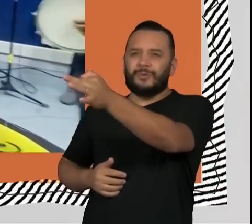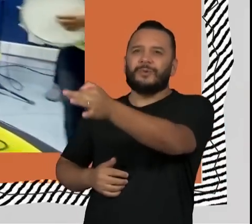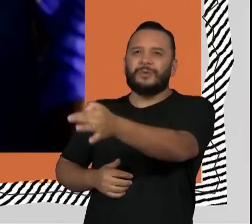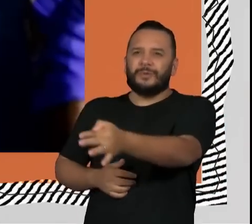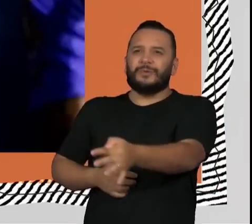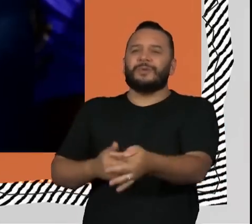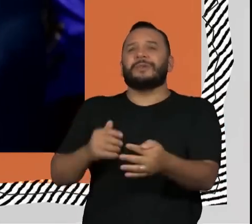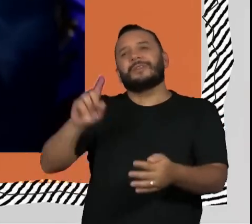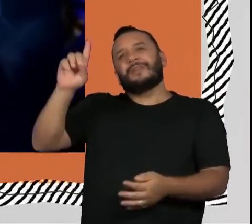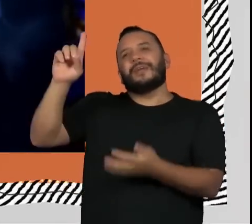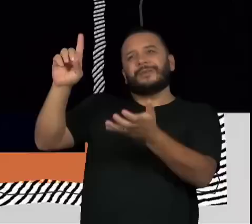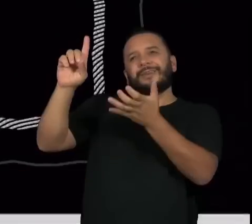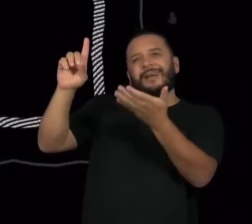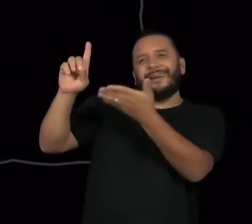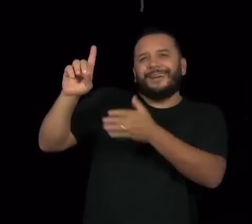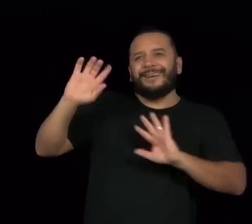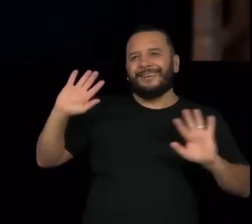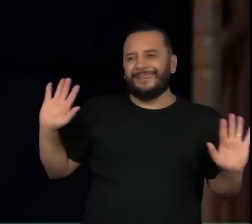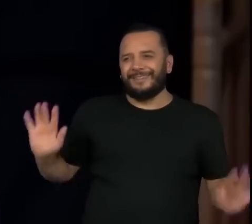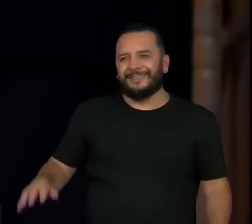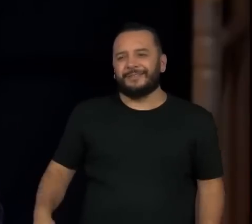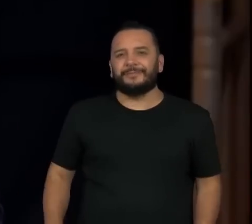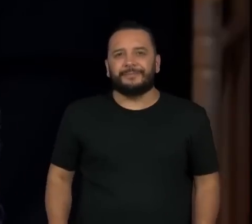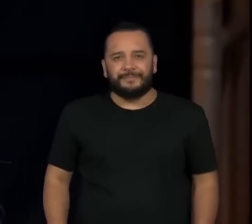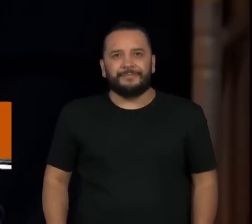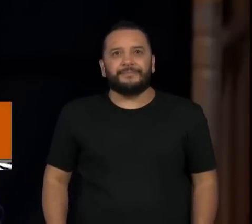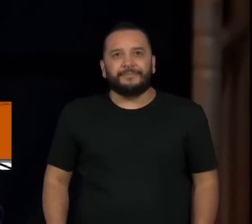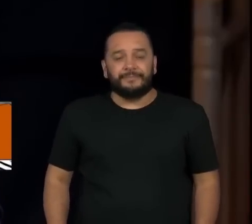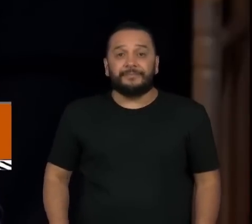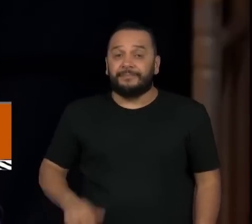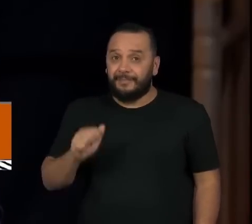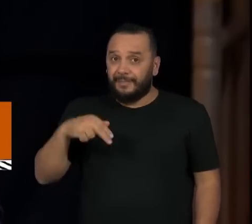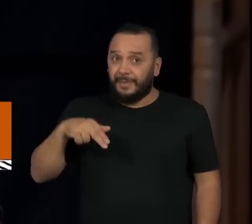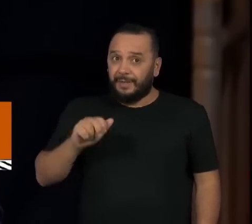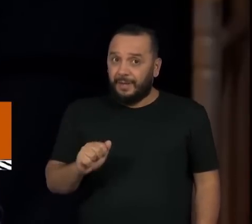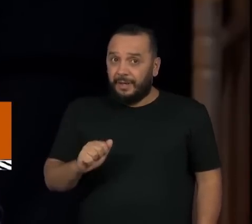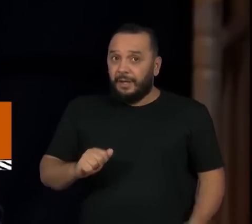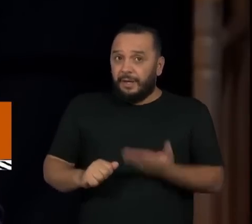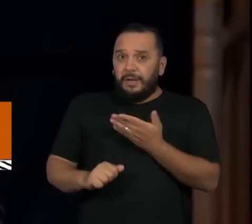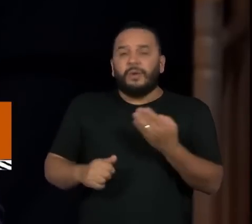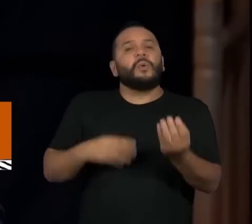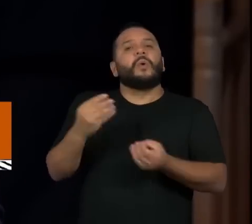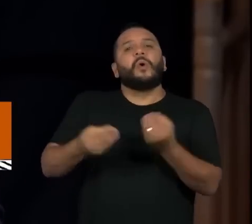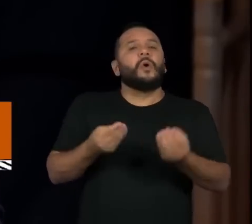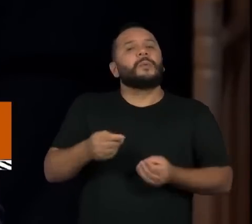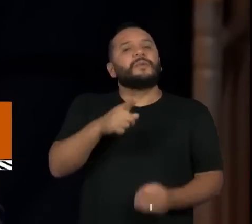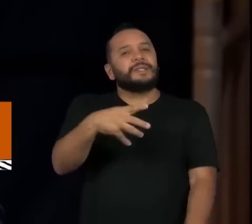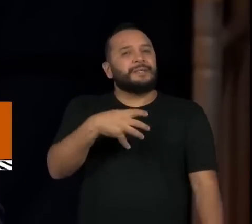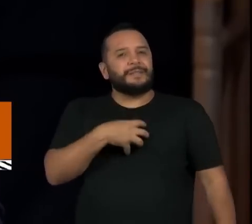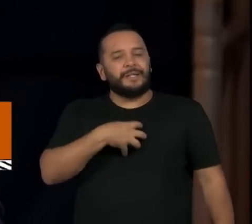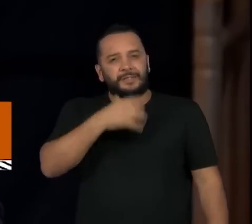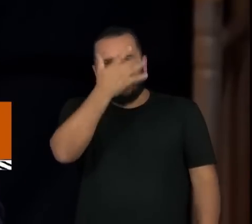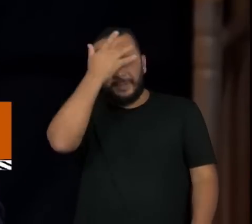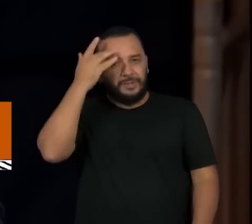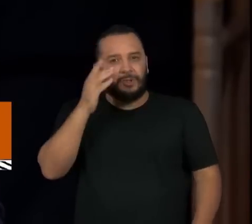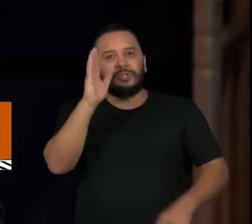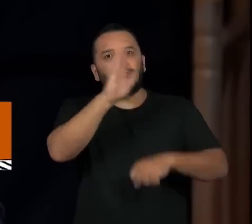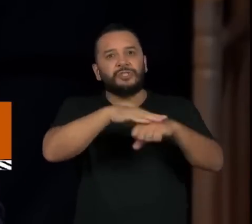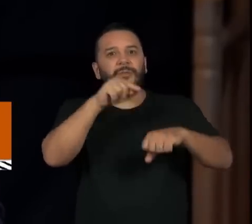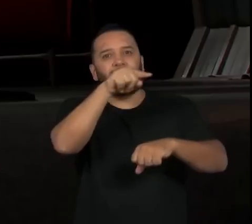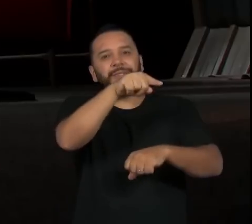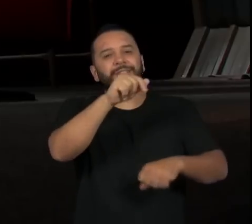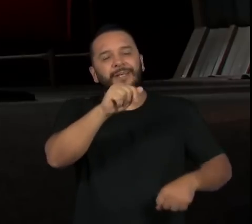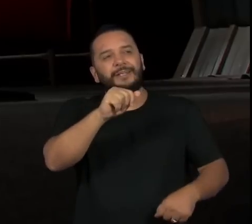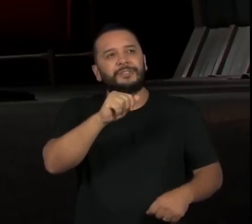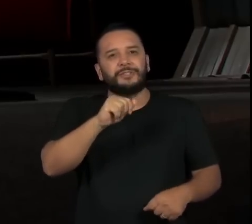como Deus quiser. Ana Cohen, como você se sente quando é chamado de banqueiro